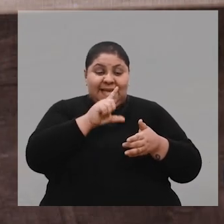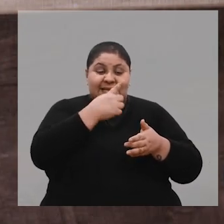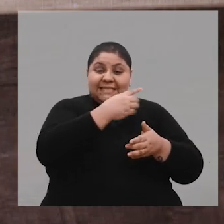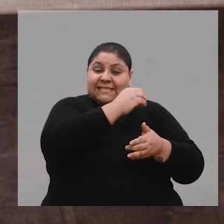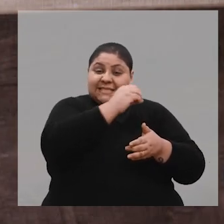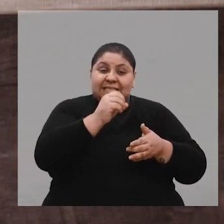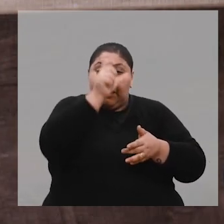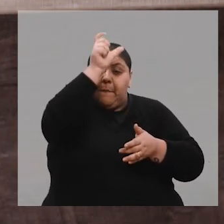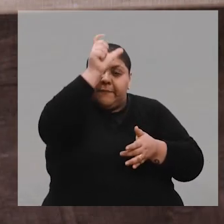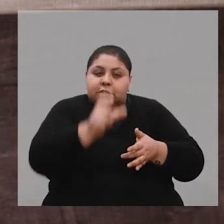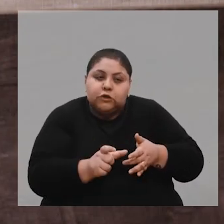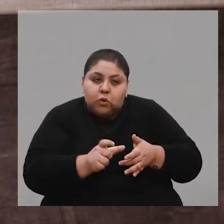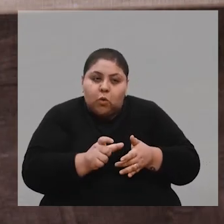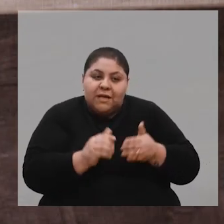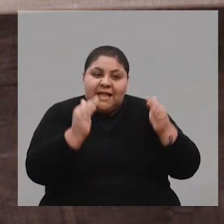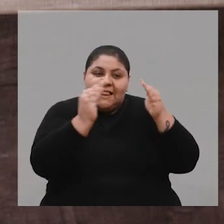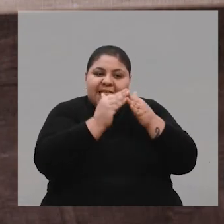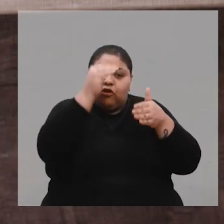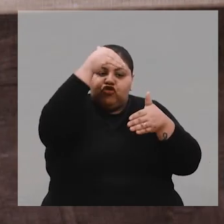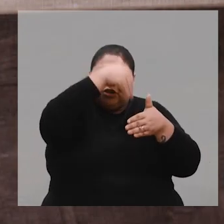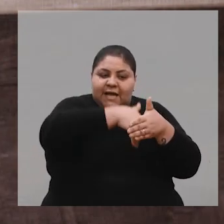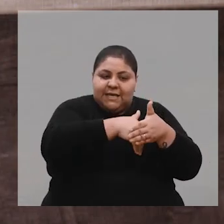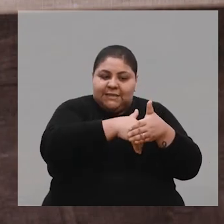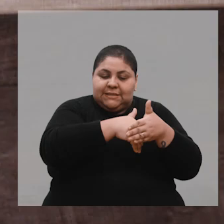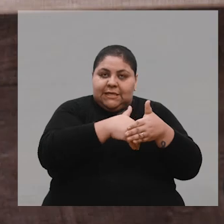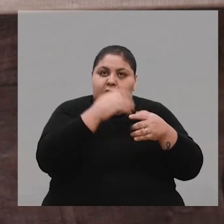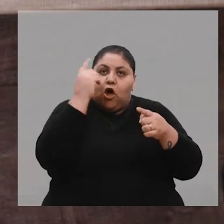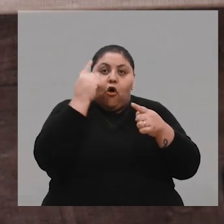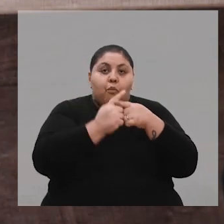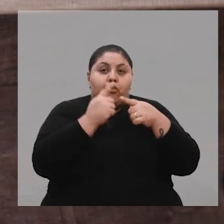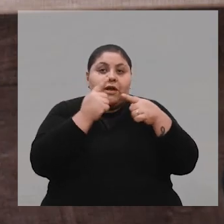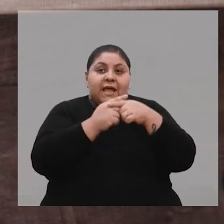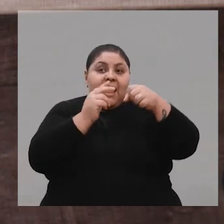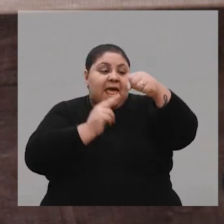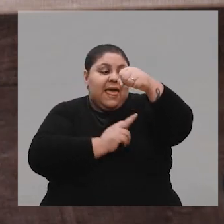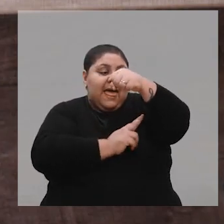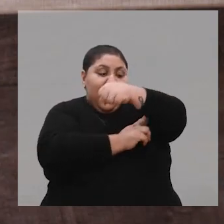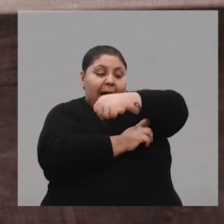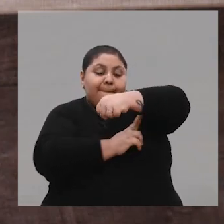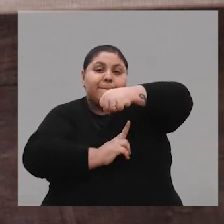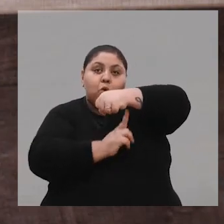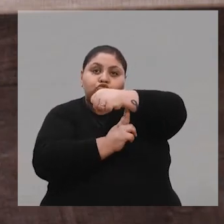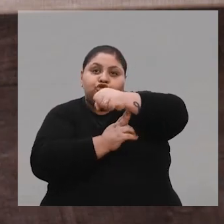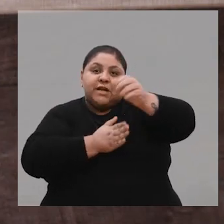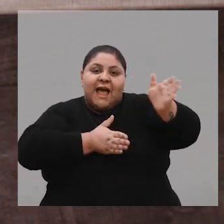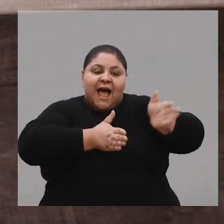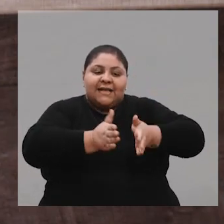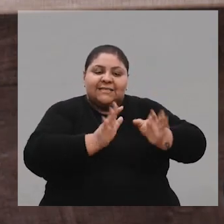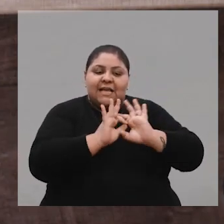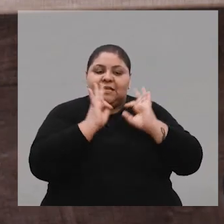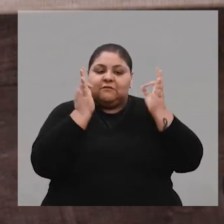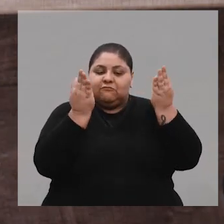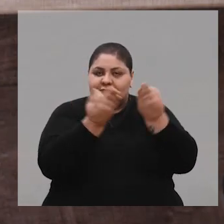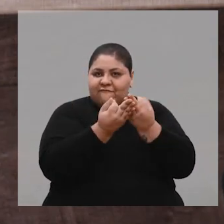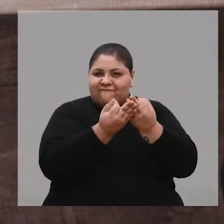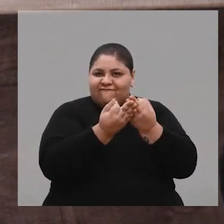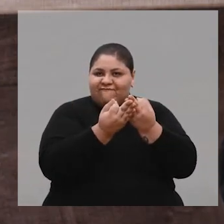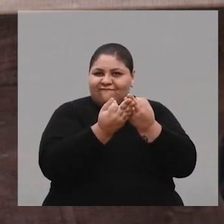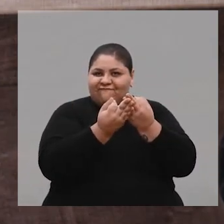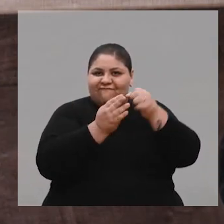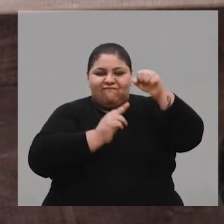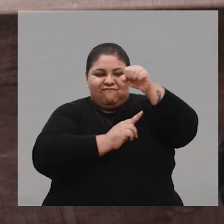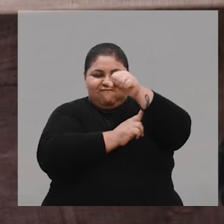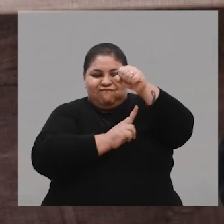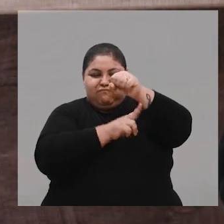situação um pouco enliadas por conta de que a ponte que dava acesso para aquelas famílias, ela teve essa